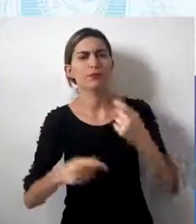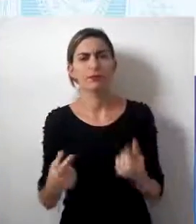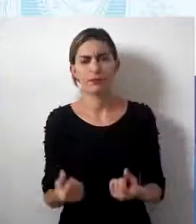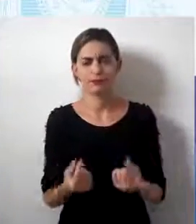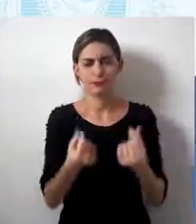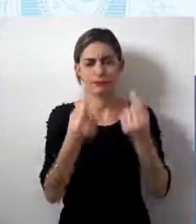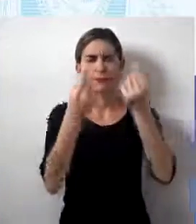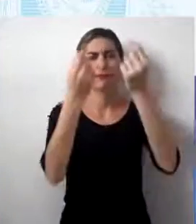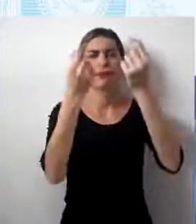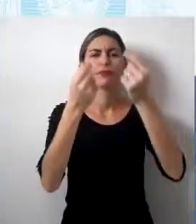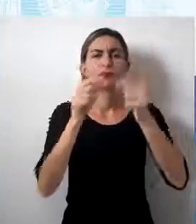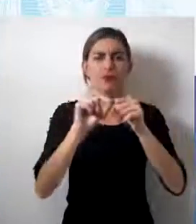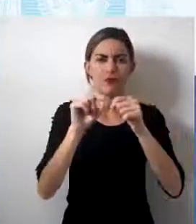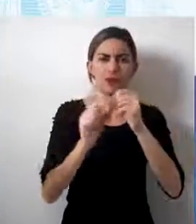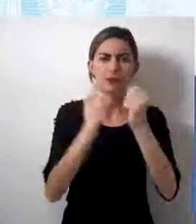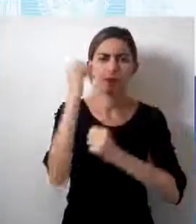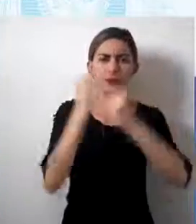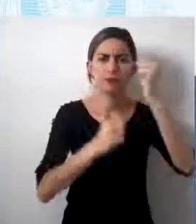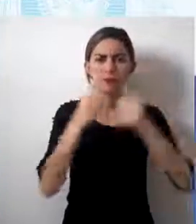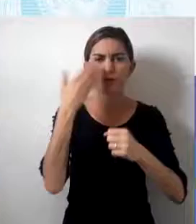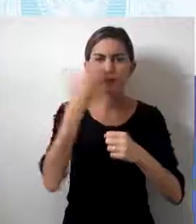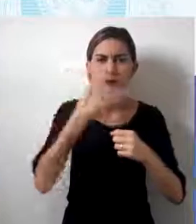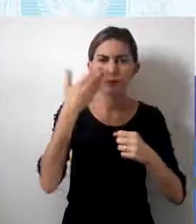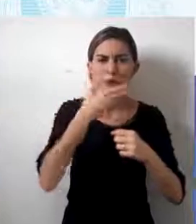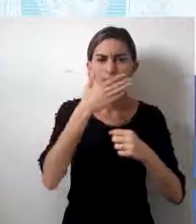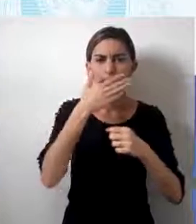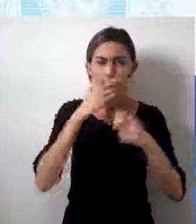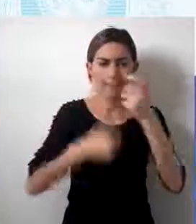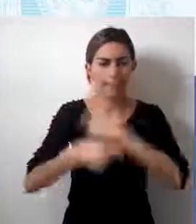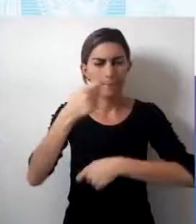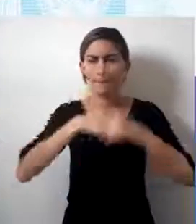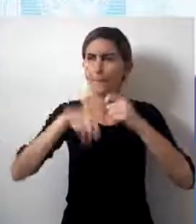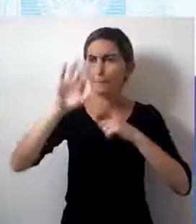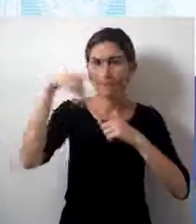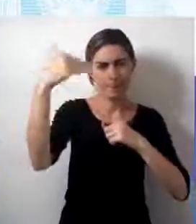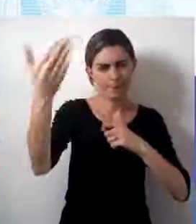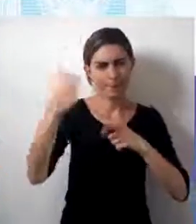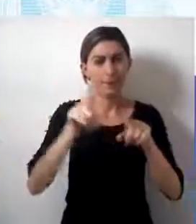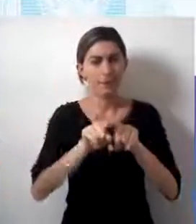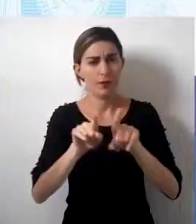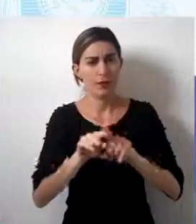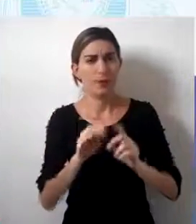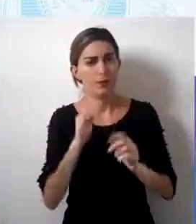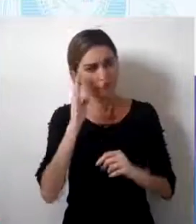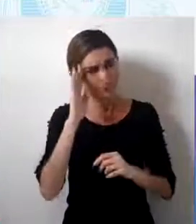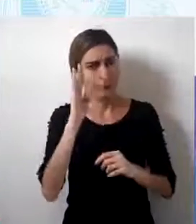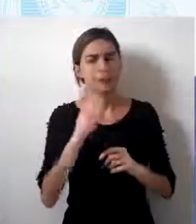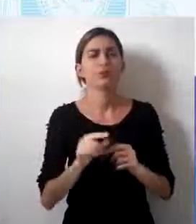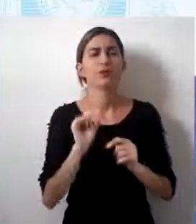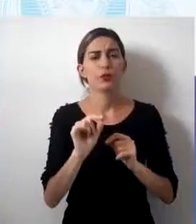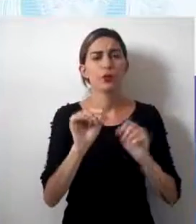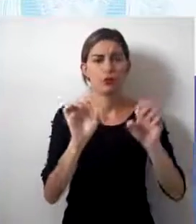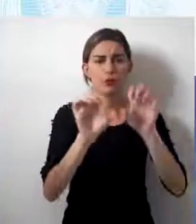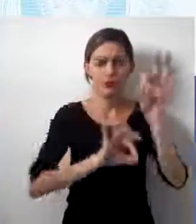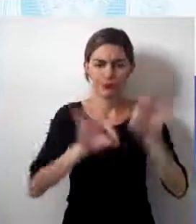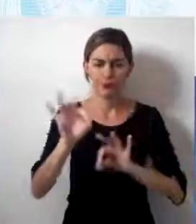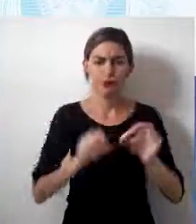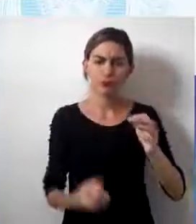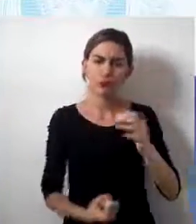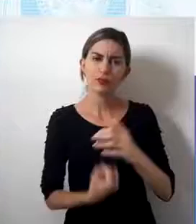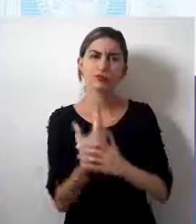estava baseada na produção de açúcar para atender ao mercado externo, mas fundamentalmente essa estrutura